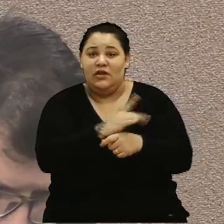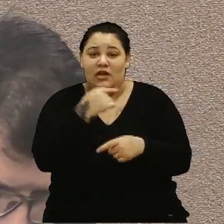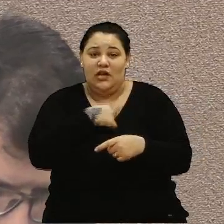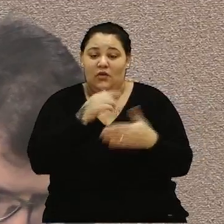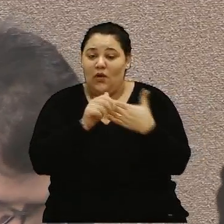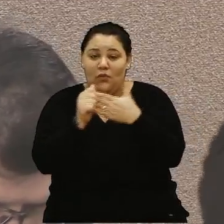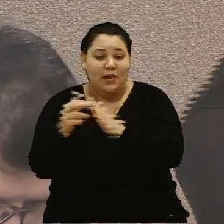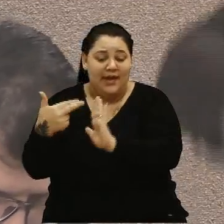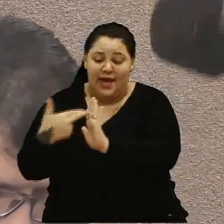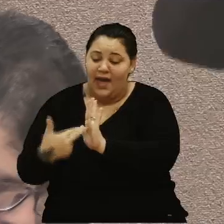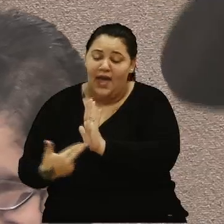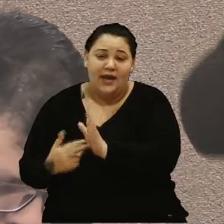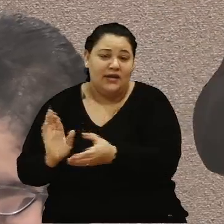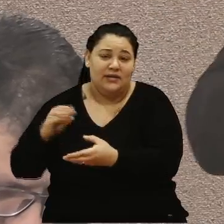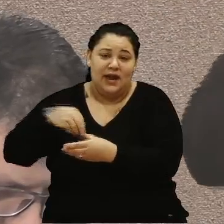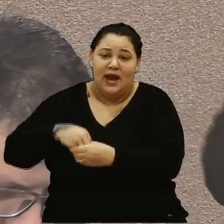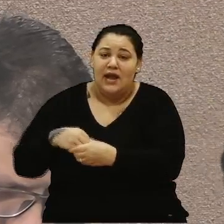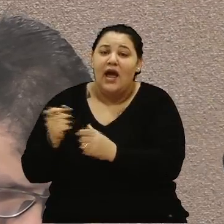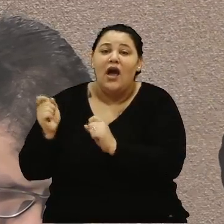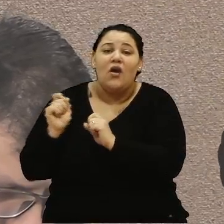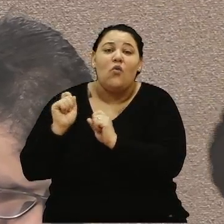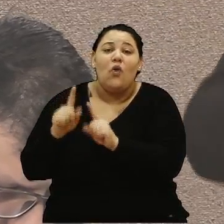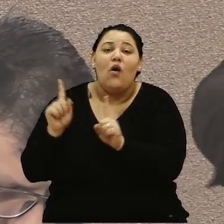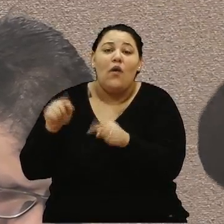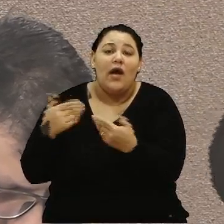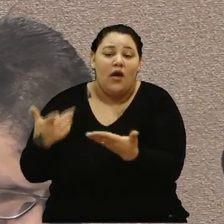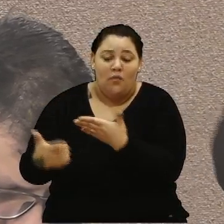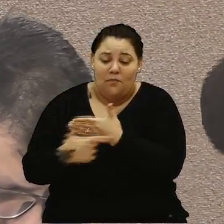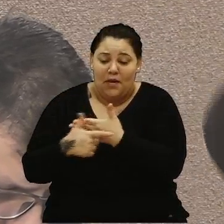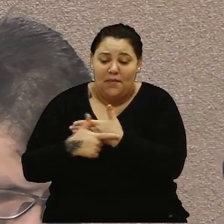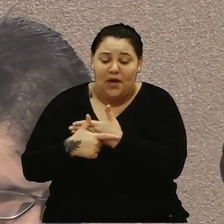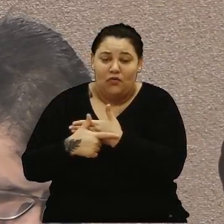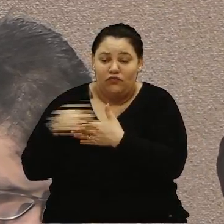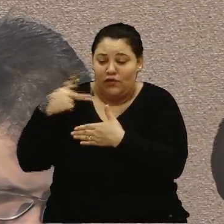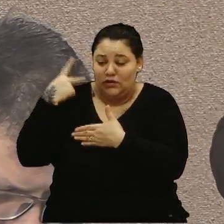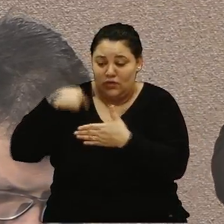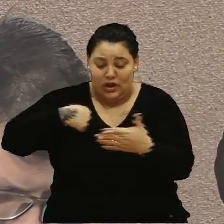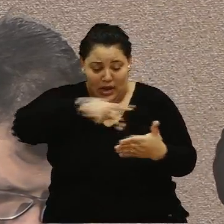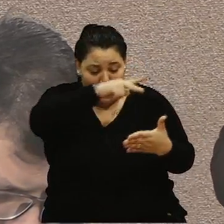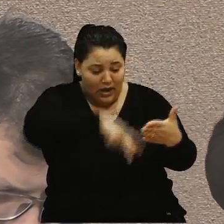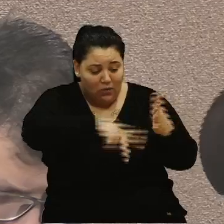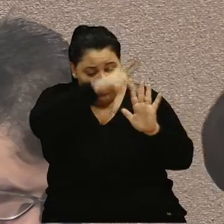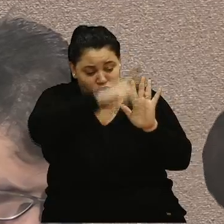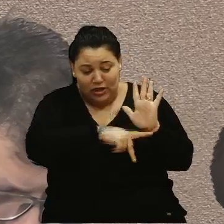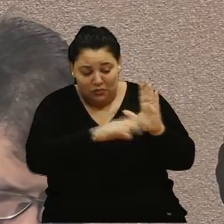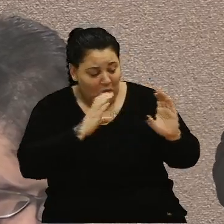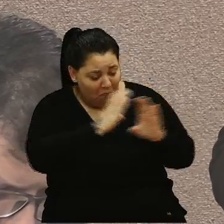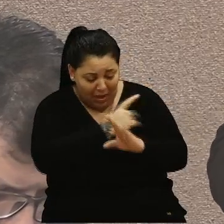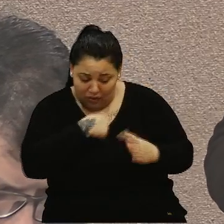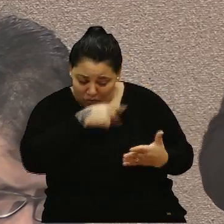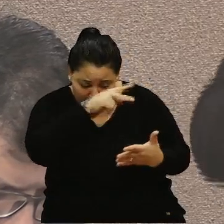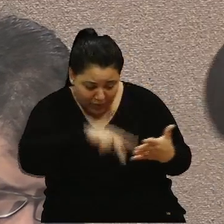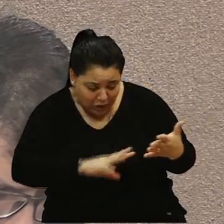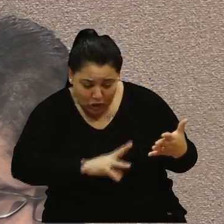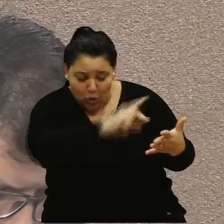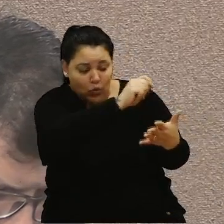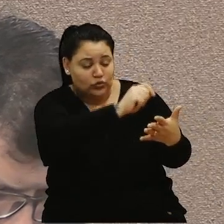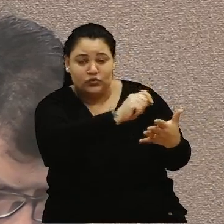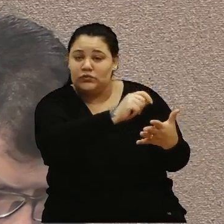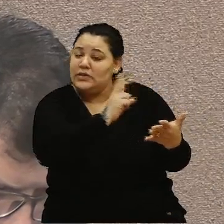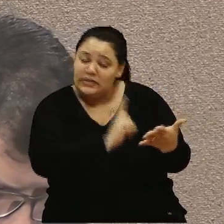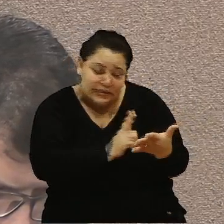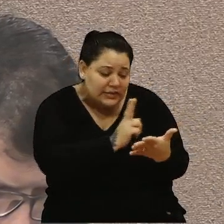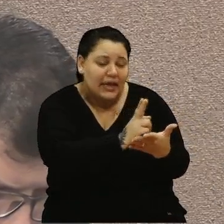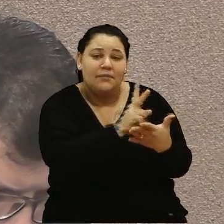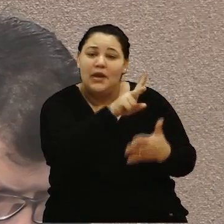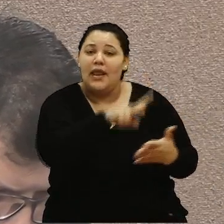interno. Qual que é a atribuição de um vereador? Ler o projeto, eu li na íntegra, assim como eu leio todos, verifiquei que